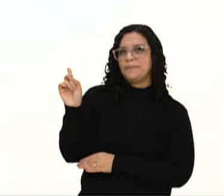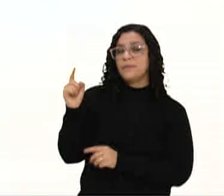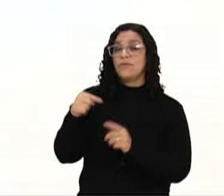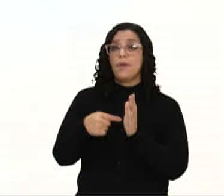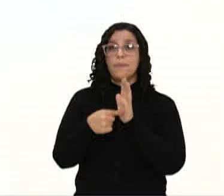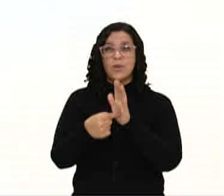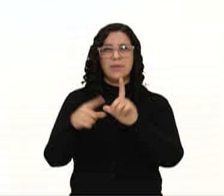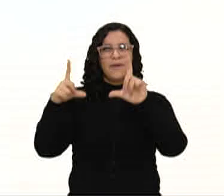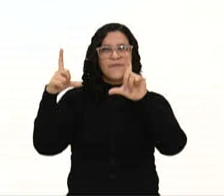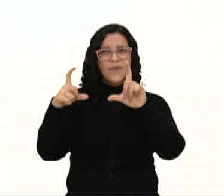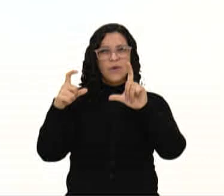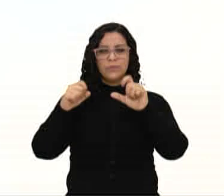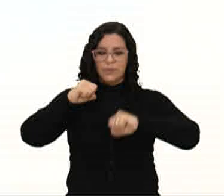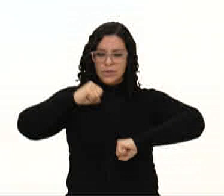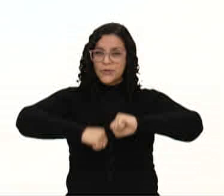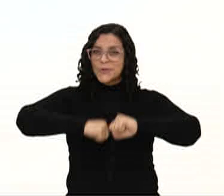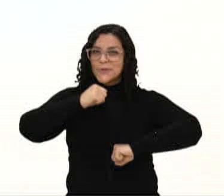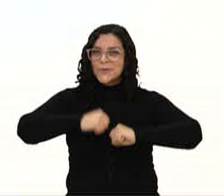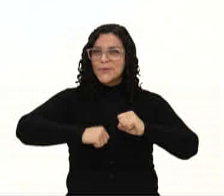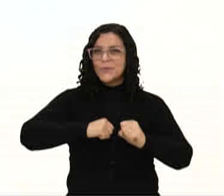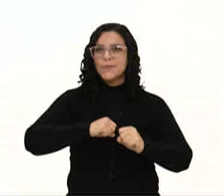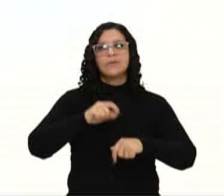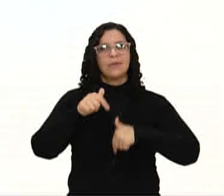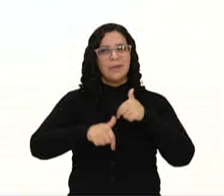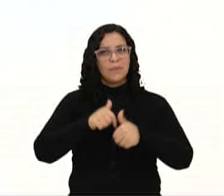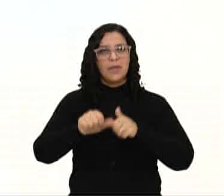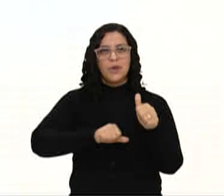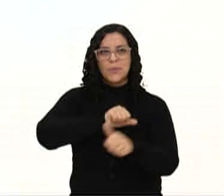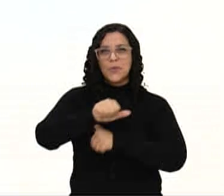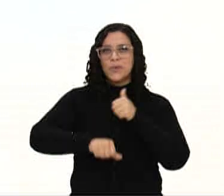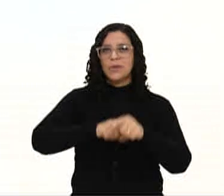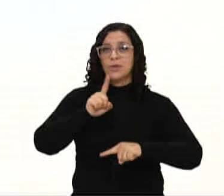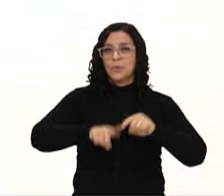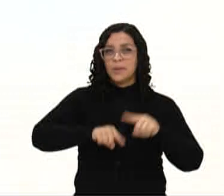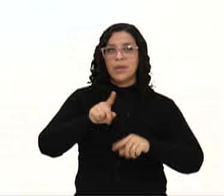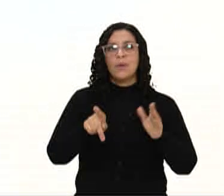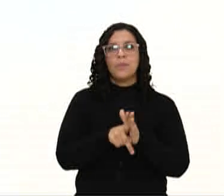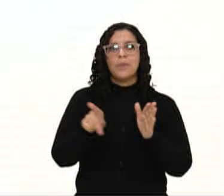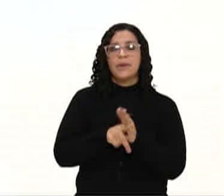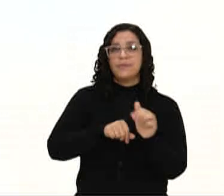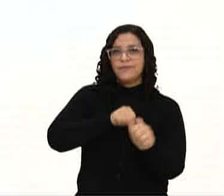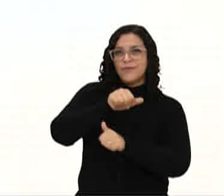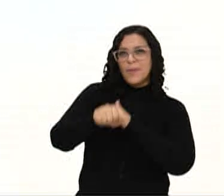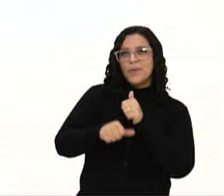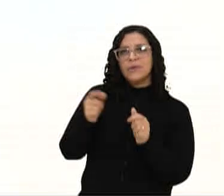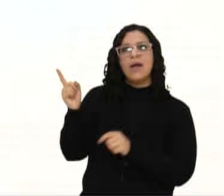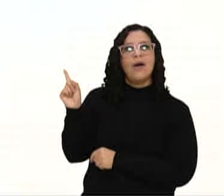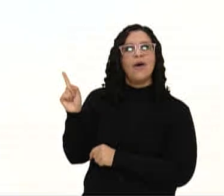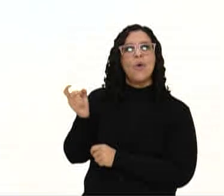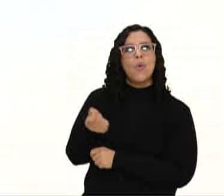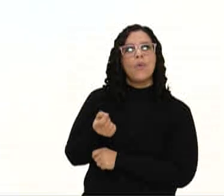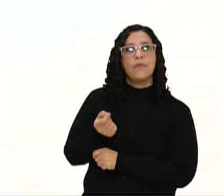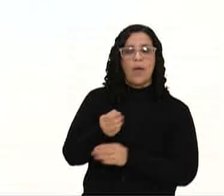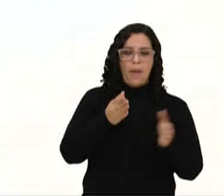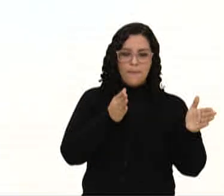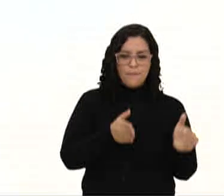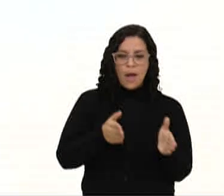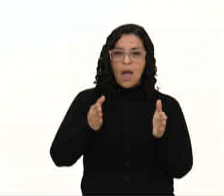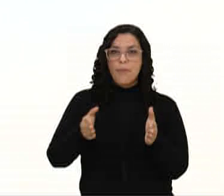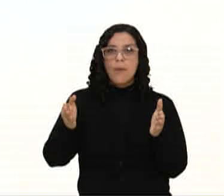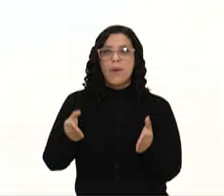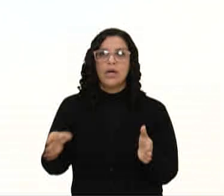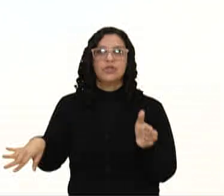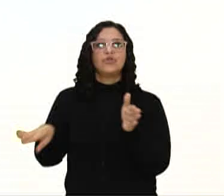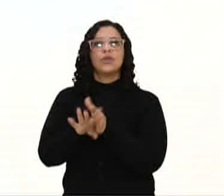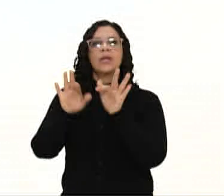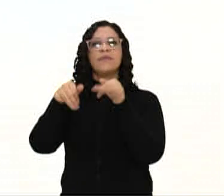nós essa ideia ali da indústria, da transformação. Então, eu vou ter matéria-prima que vai ser transformada em diferentes itens